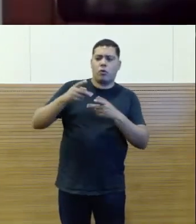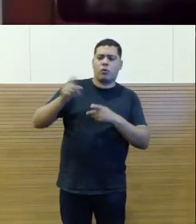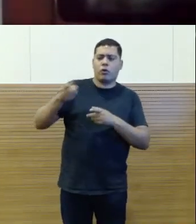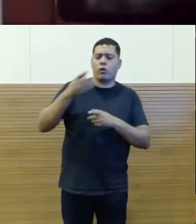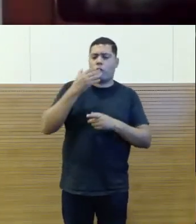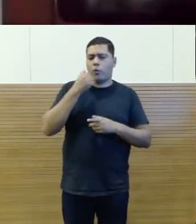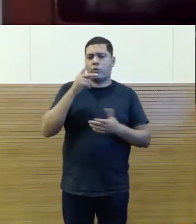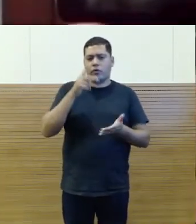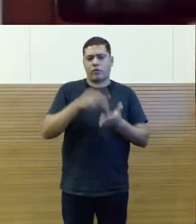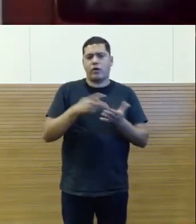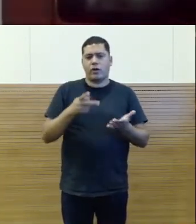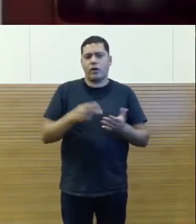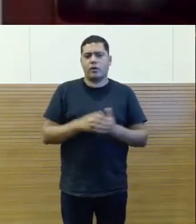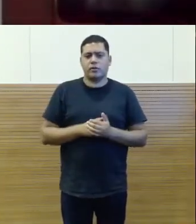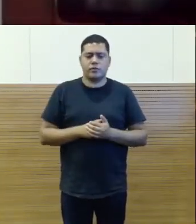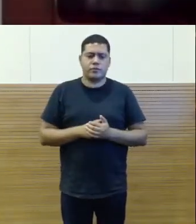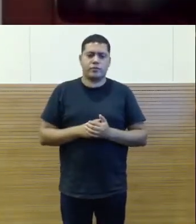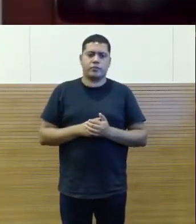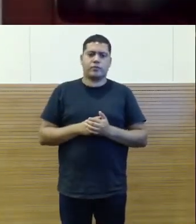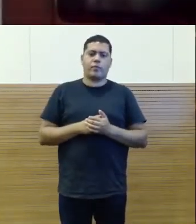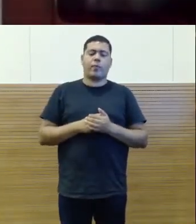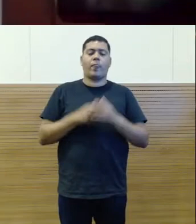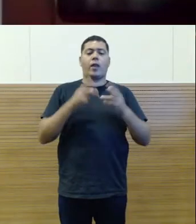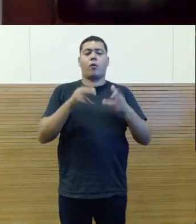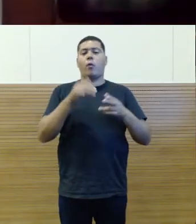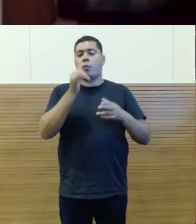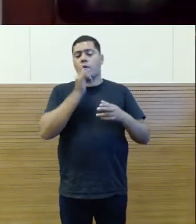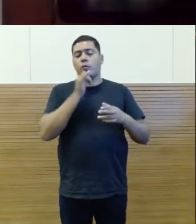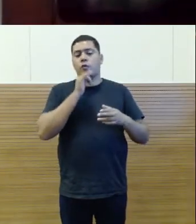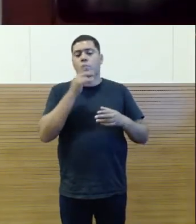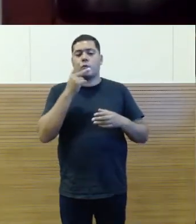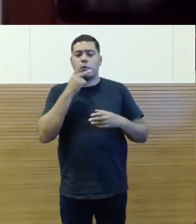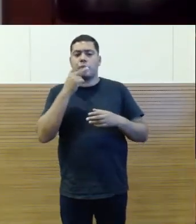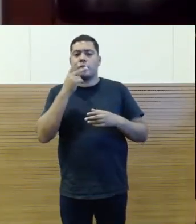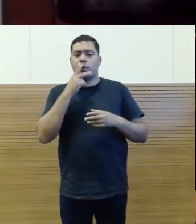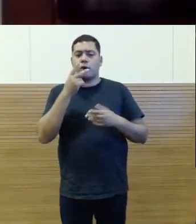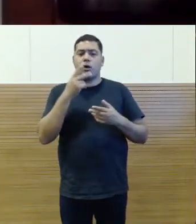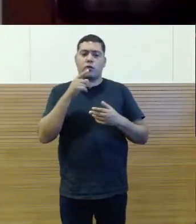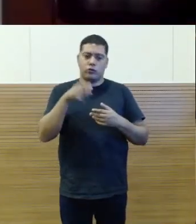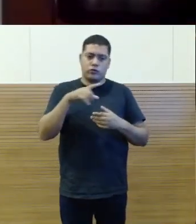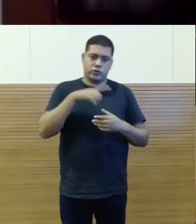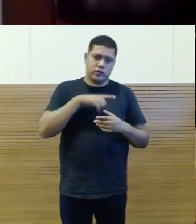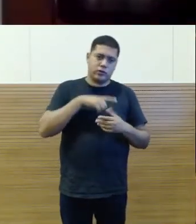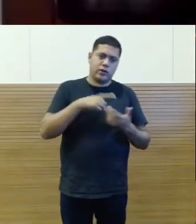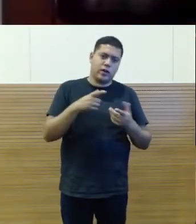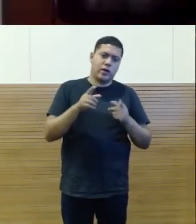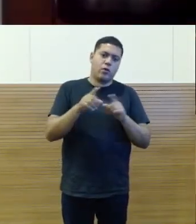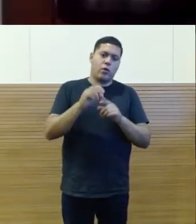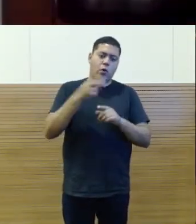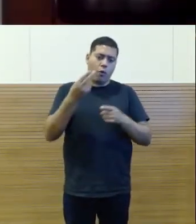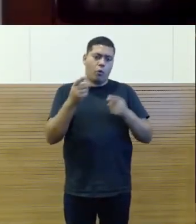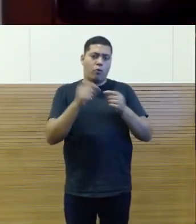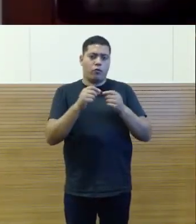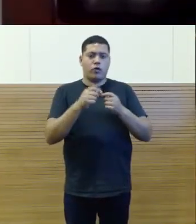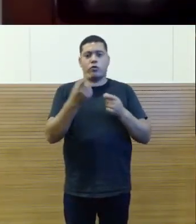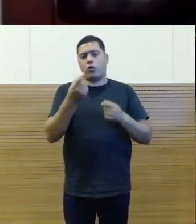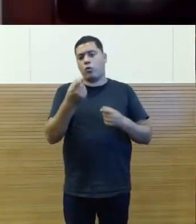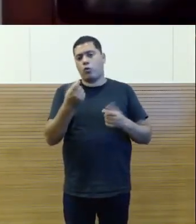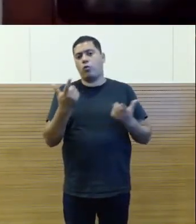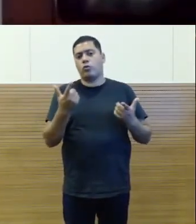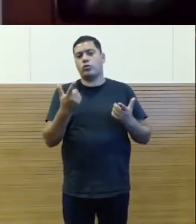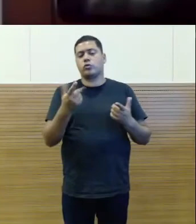preciso que você tenha, como no caso do tabaco, que você tenha impostos que façam com que o custo